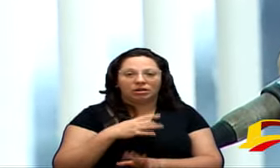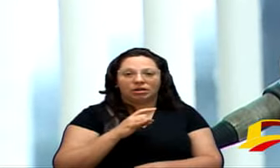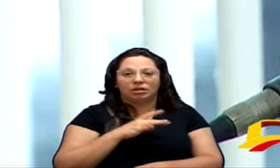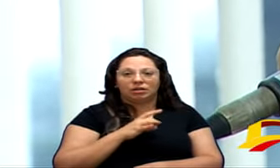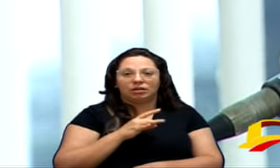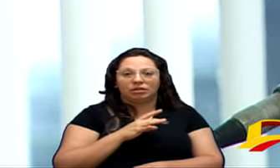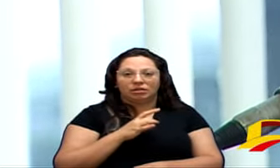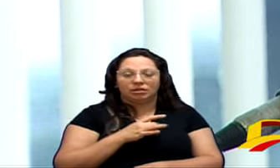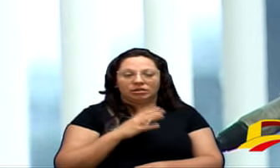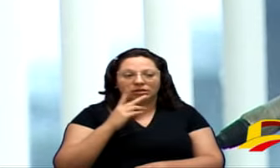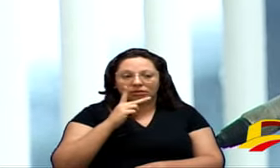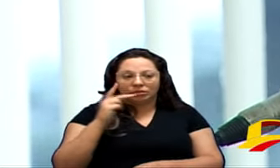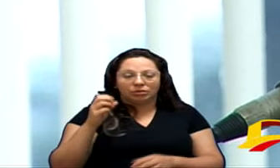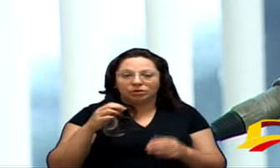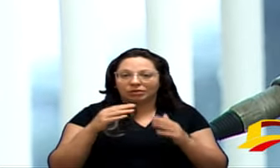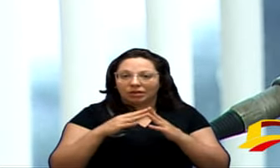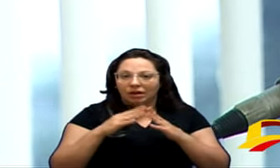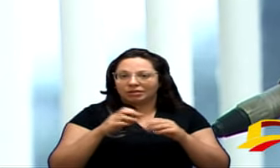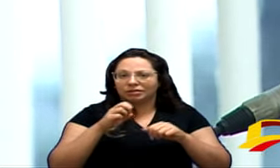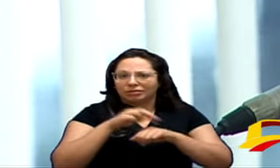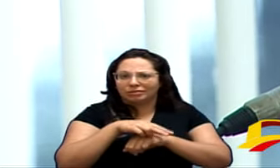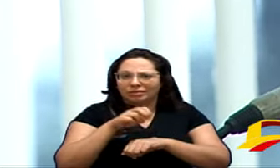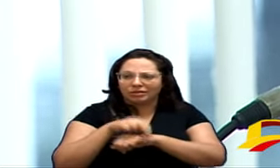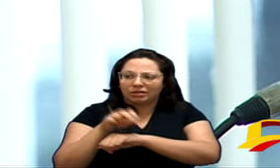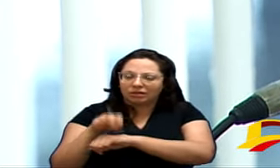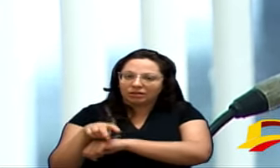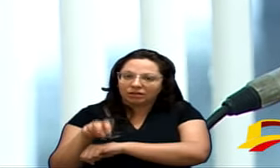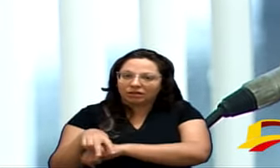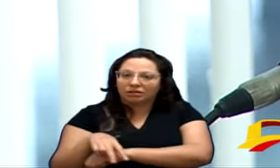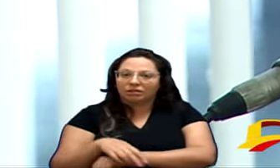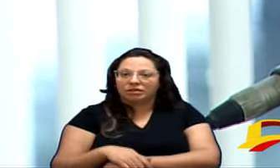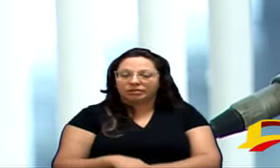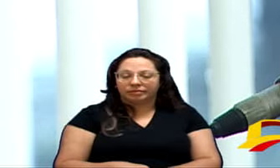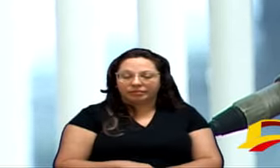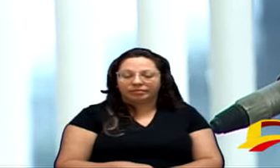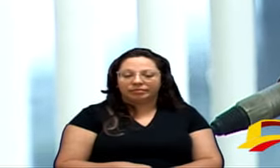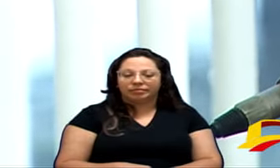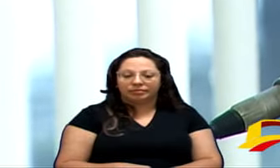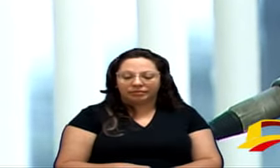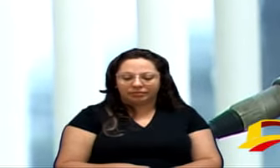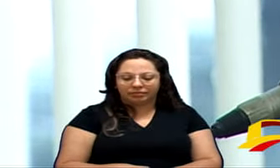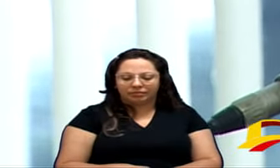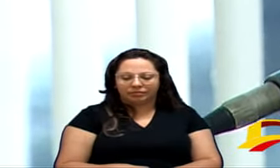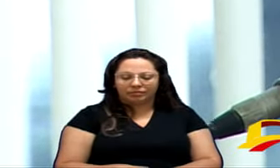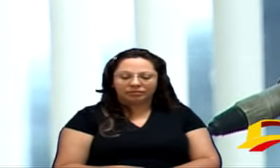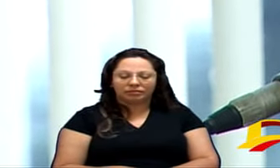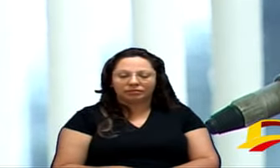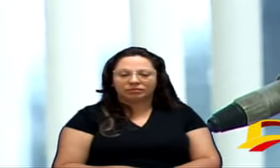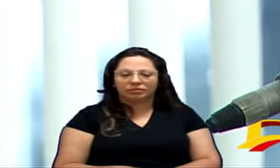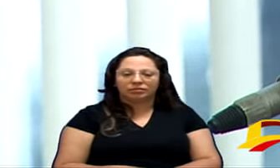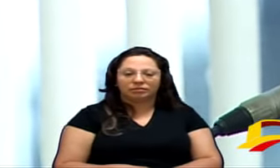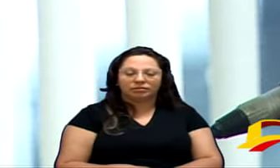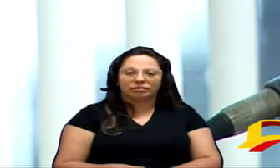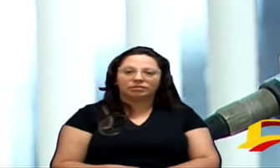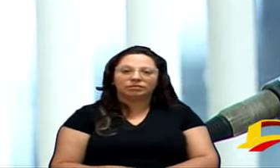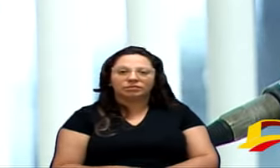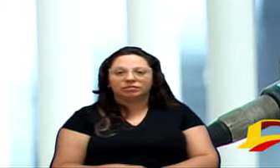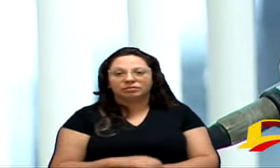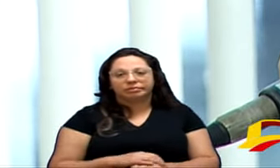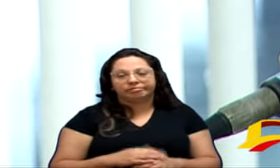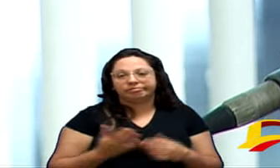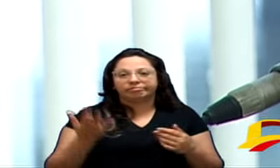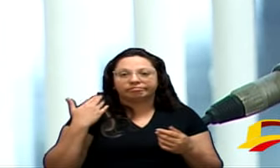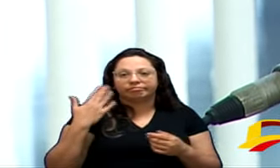né uma coisa que a gente não se via n estão entrando dentro das nossas casas uma coisa que sempre foi